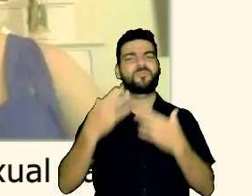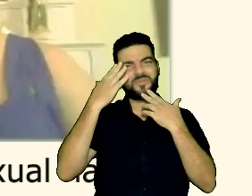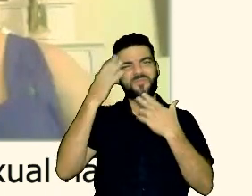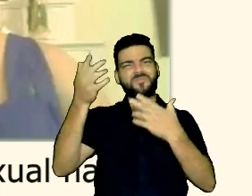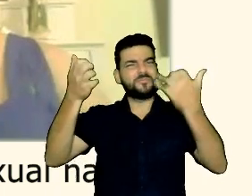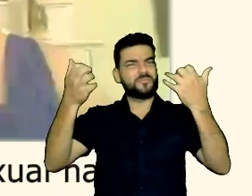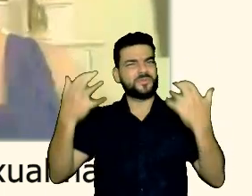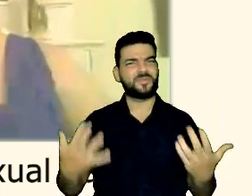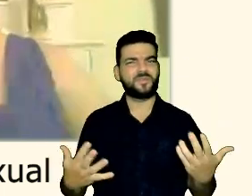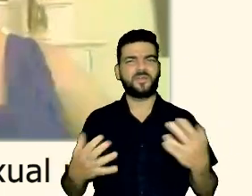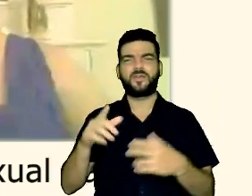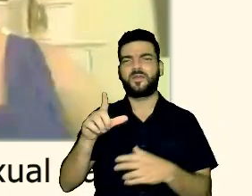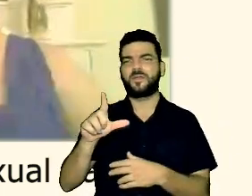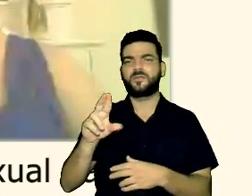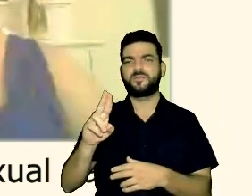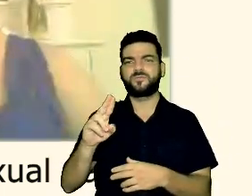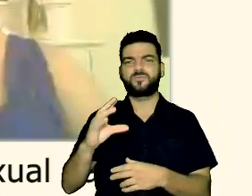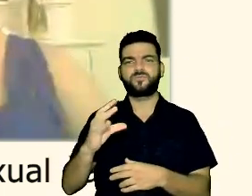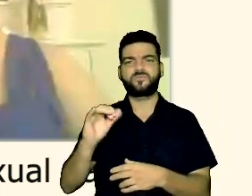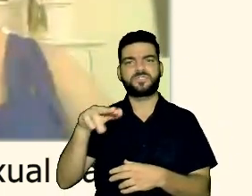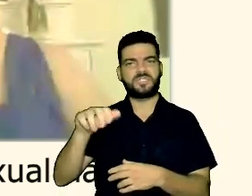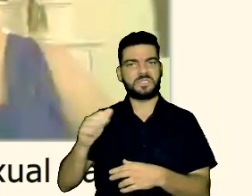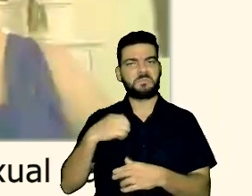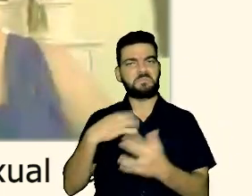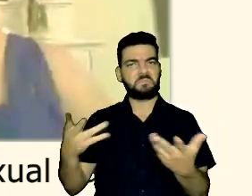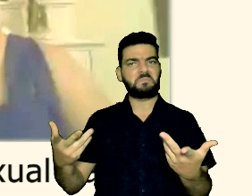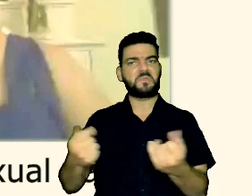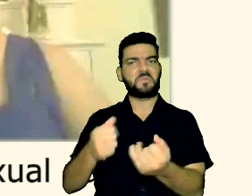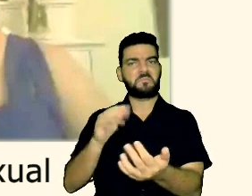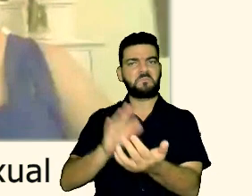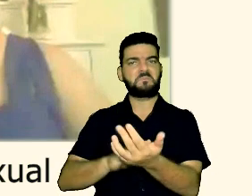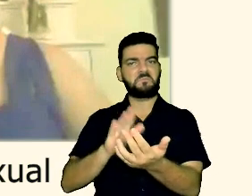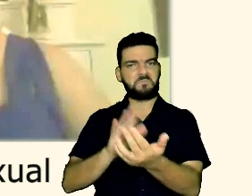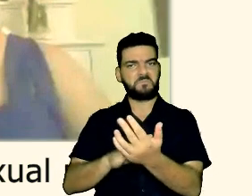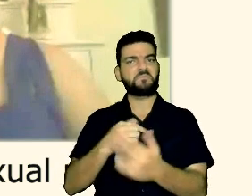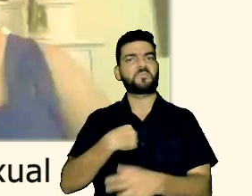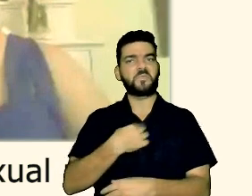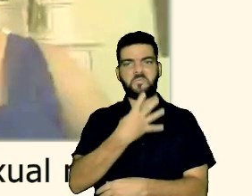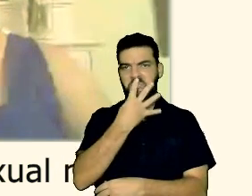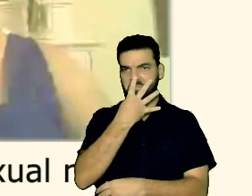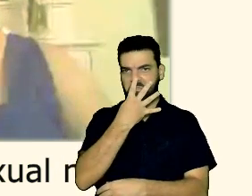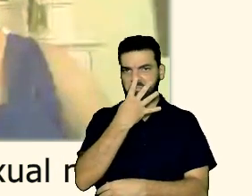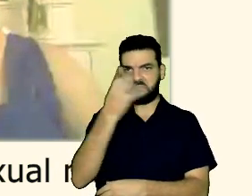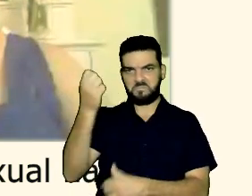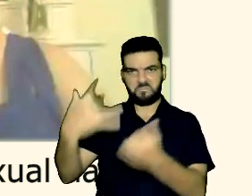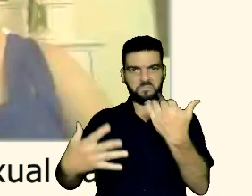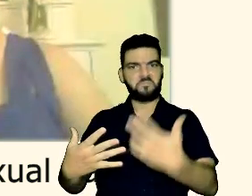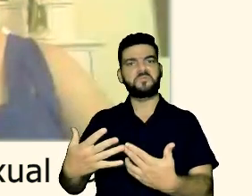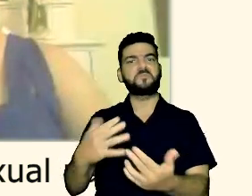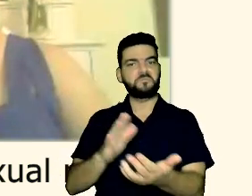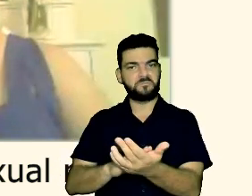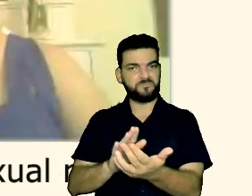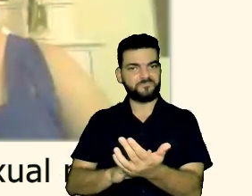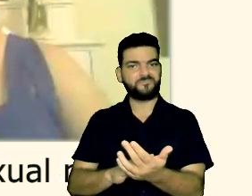Obrigada. Voltando, muitíssimo obrigada, doutora Luciana. Eu fiquei encantada com a sua explanação.